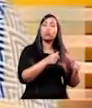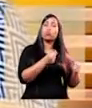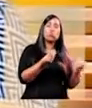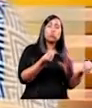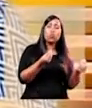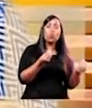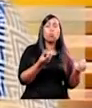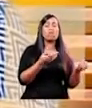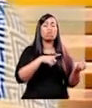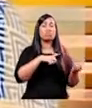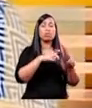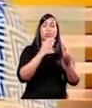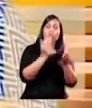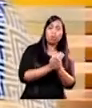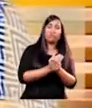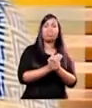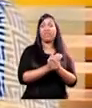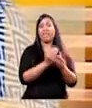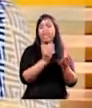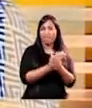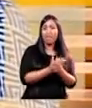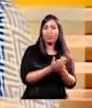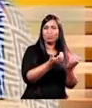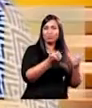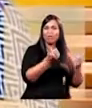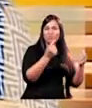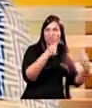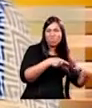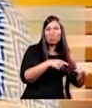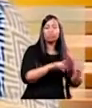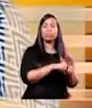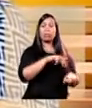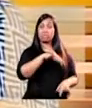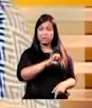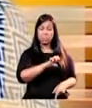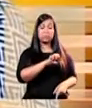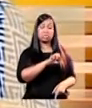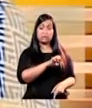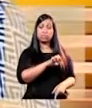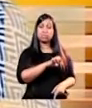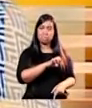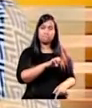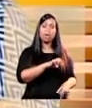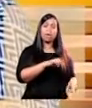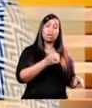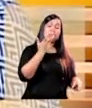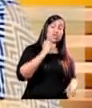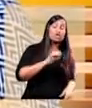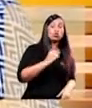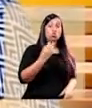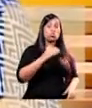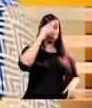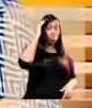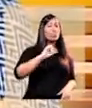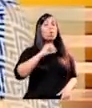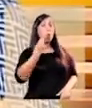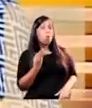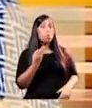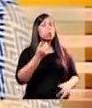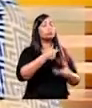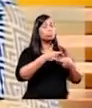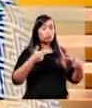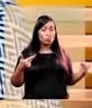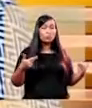um levantamento, se não tem nenhum processo judicial, nenhuma demanda criminal referente à criança e adolescente ou outra demanda